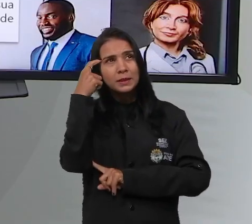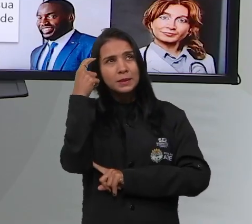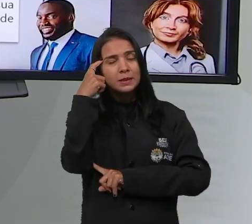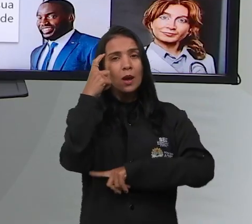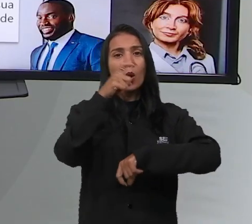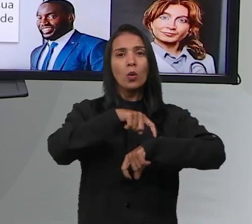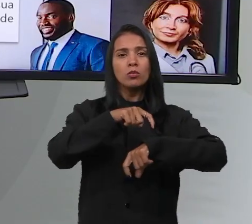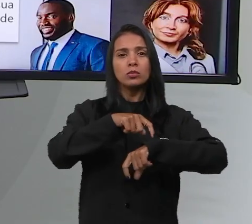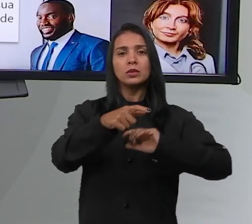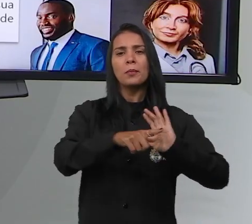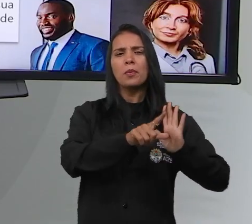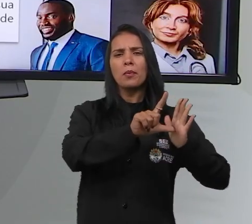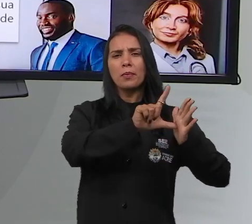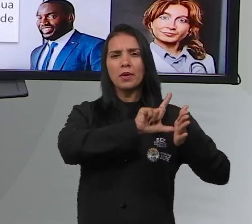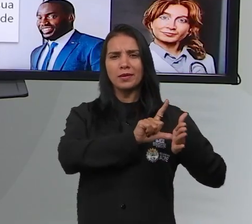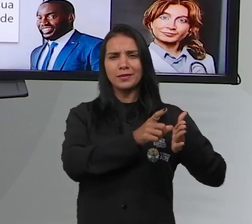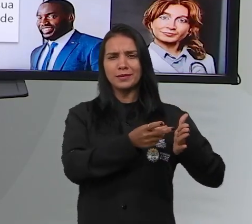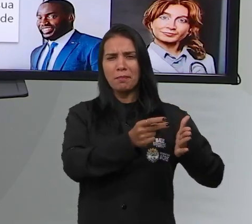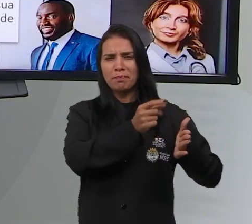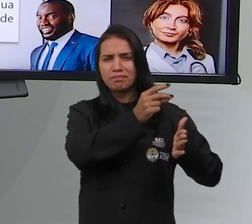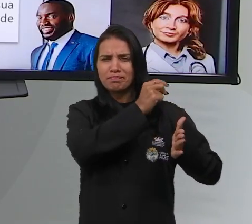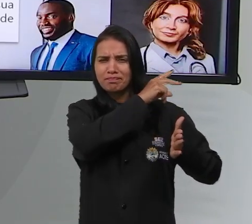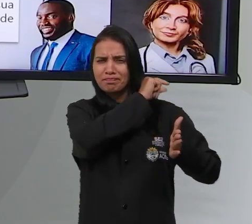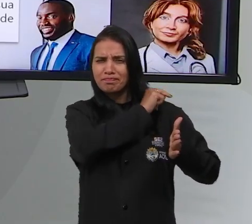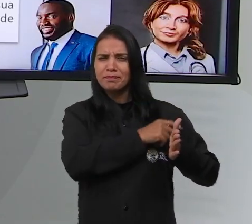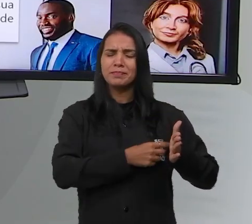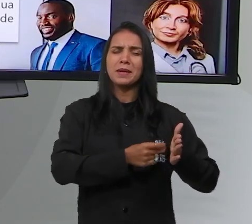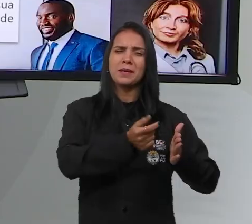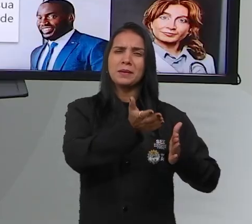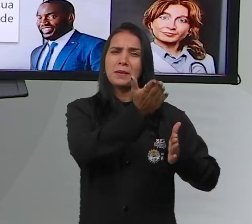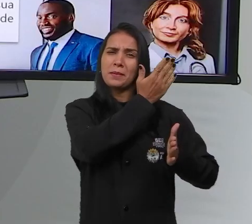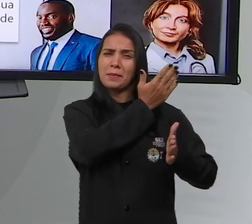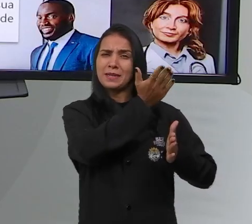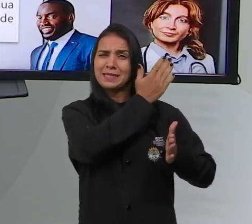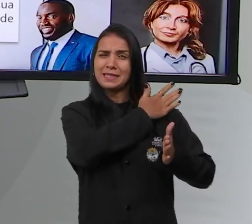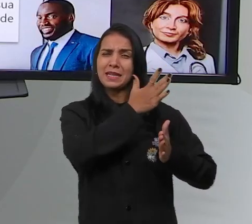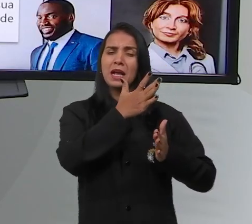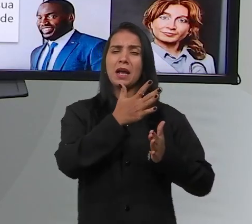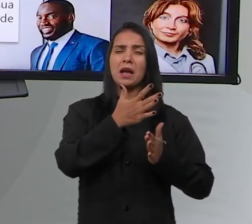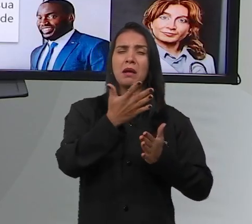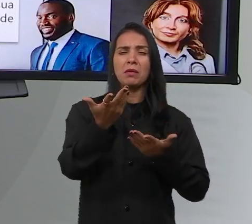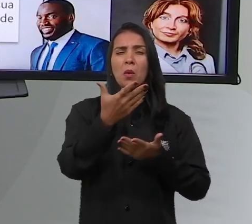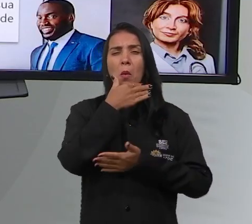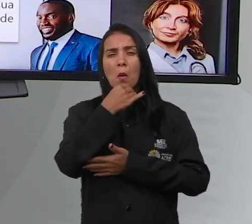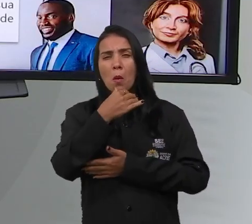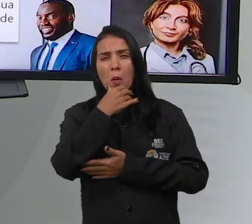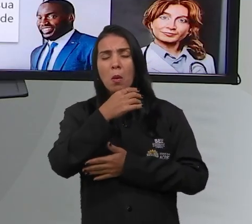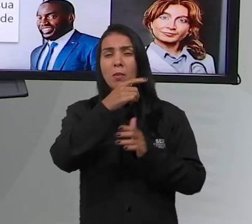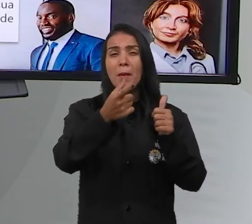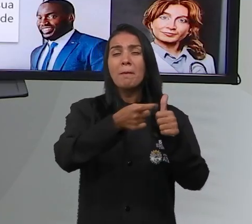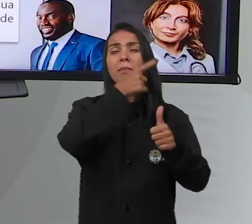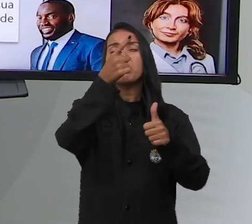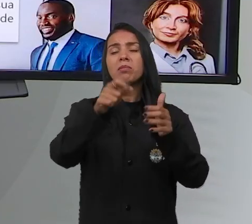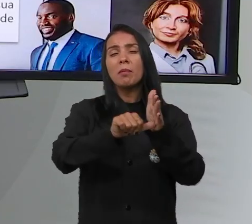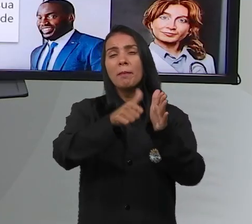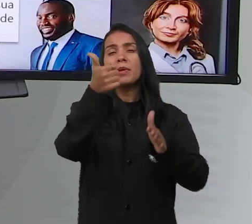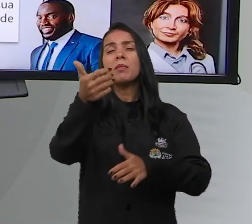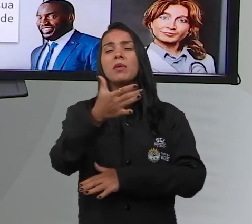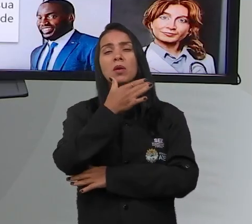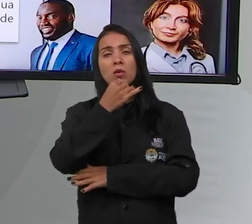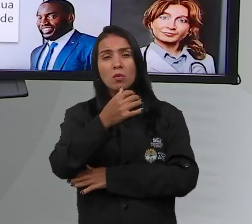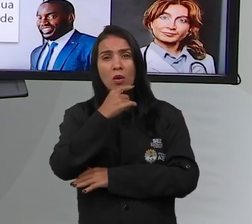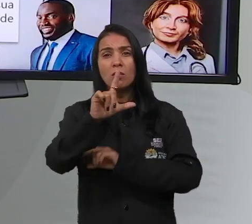tempo ainda mais passado, a época do homem primitivo, o que era trabalhar para ele? Era